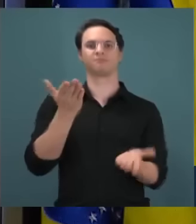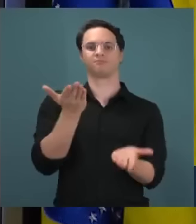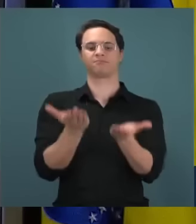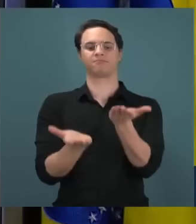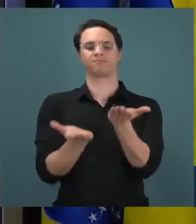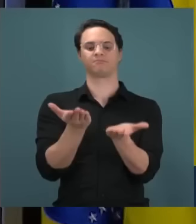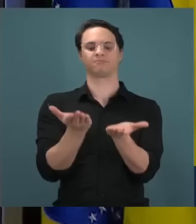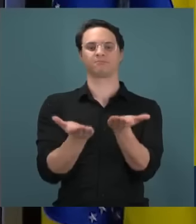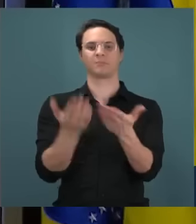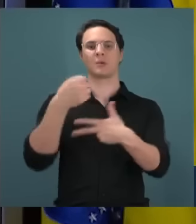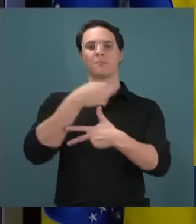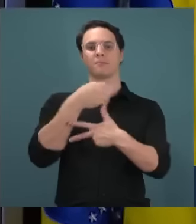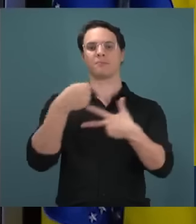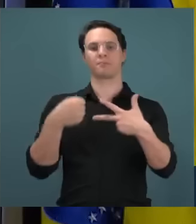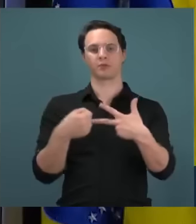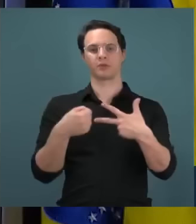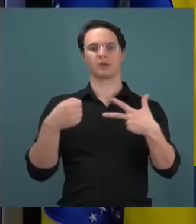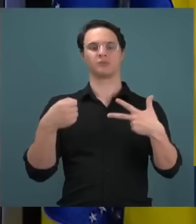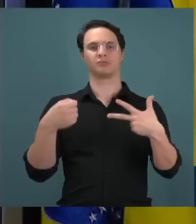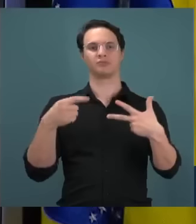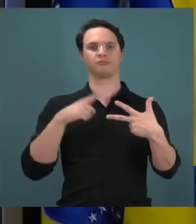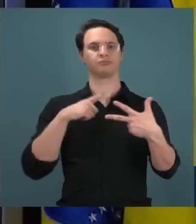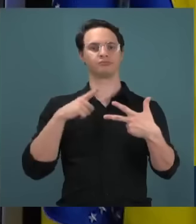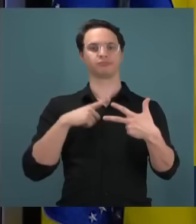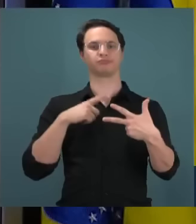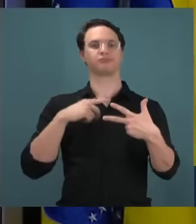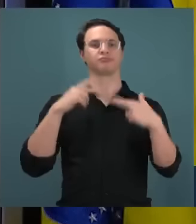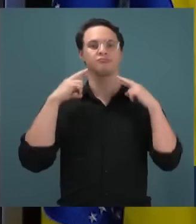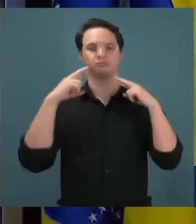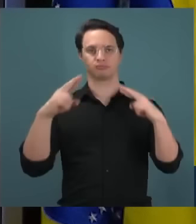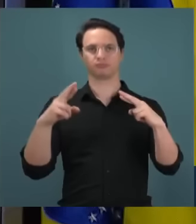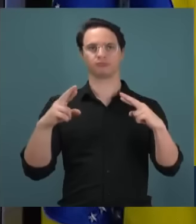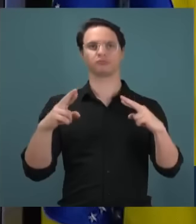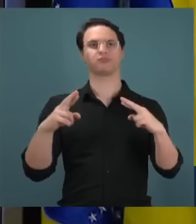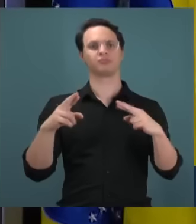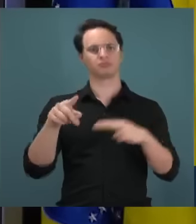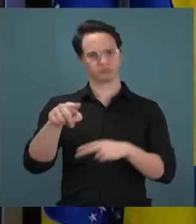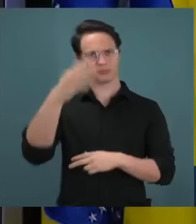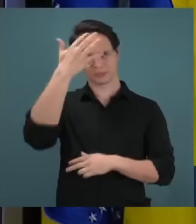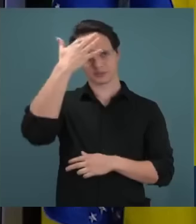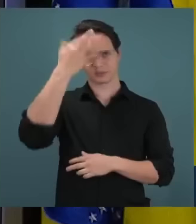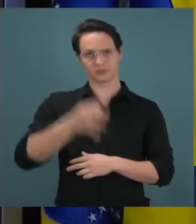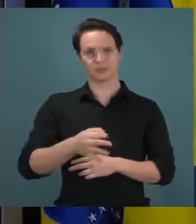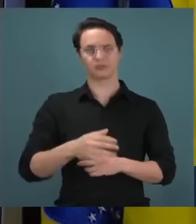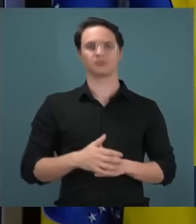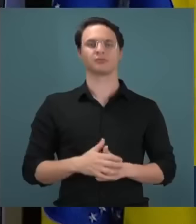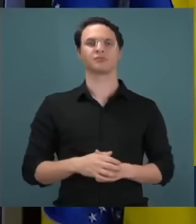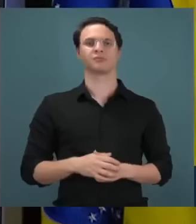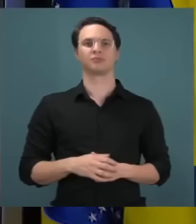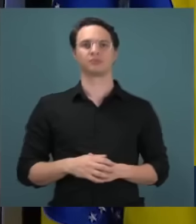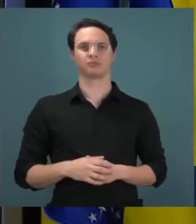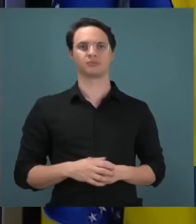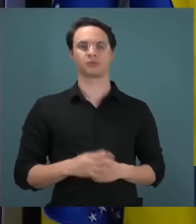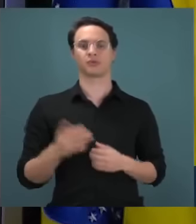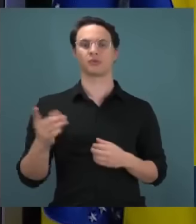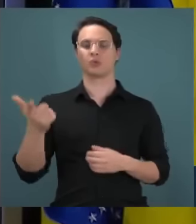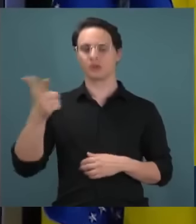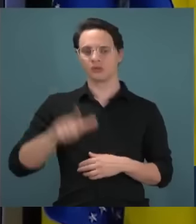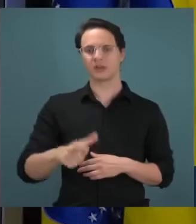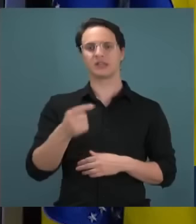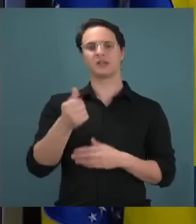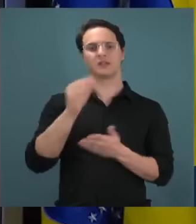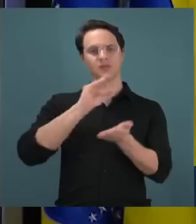os poderes, cada um no seu quadrado. Aí esse país vai estar no topo do mundo. Pode ter certeza disso. Pode ter certeza disso. Vão voltar